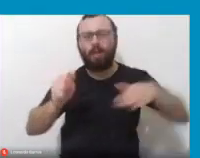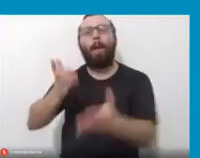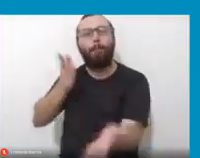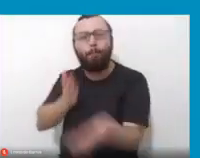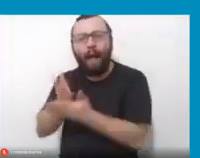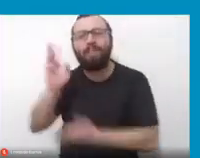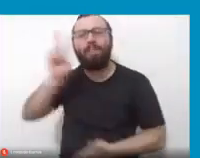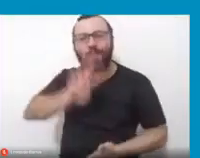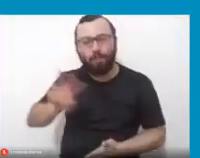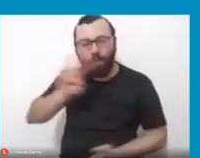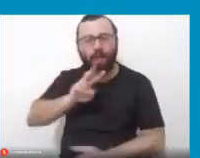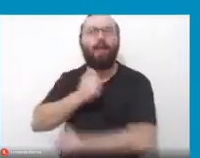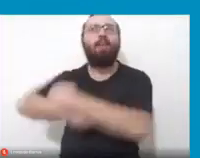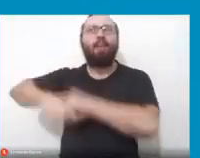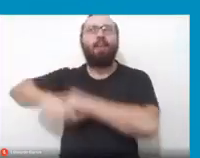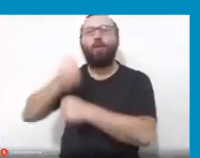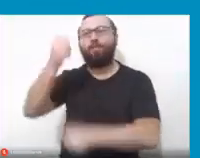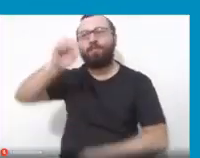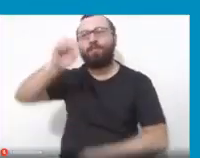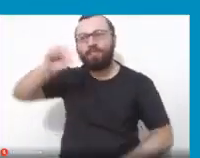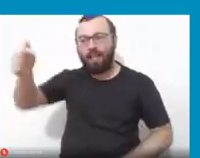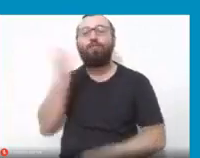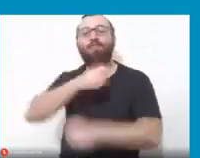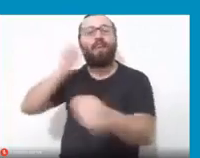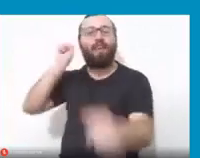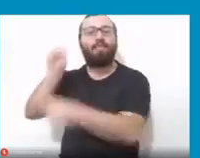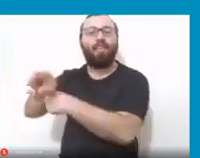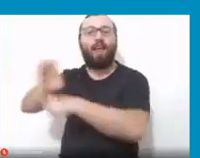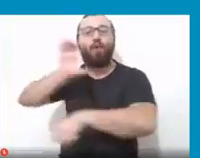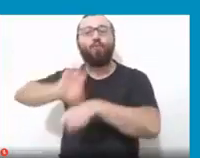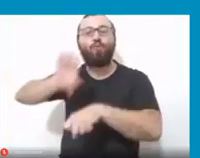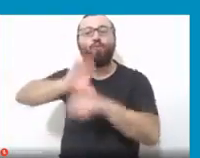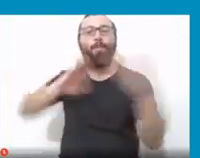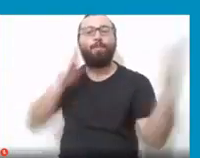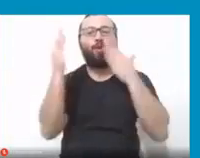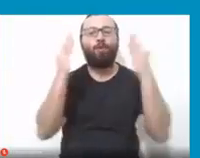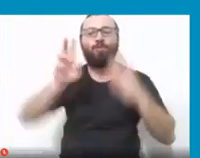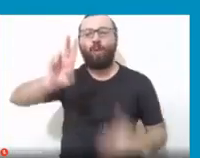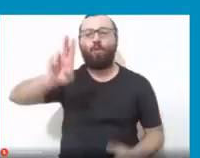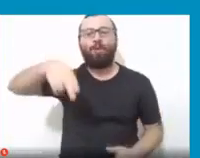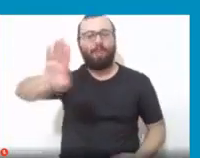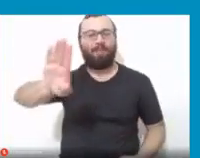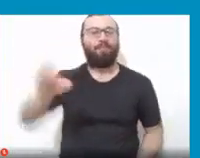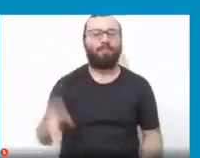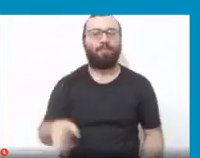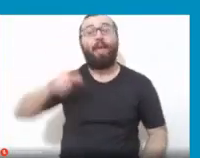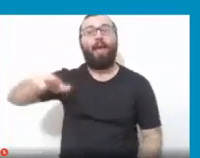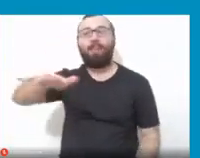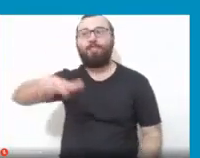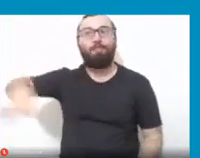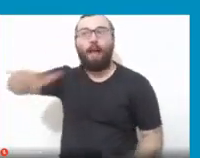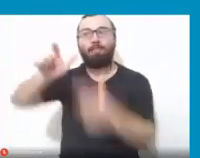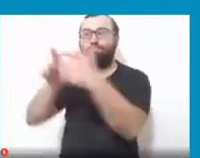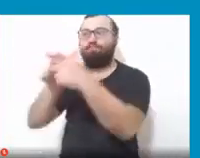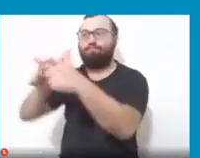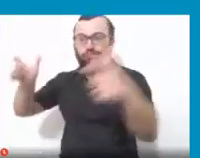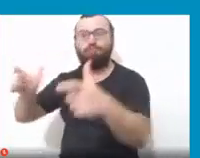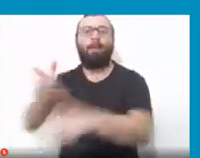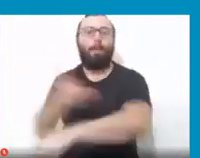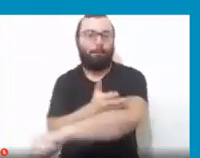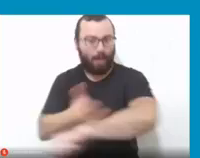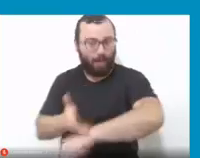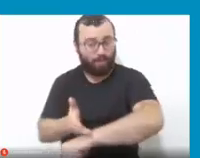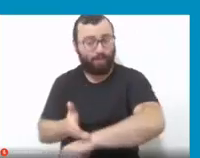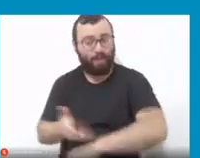em 97, entrar na psicologia na Universidade de Brasília, né? Num espaço predominantemente branco, e que